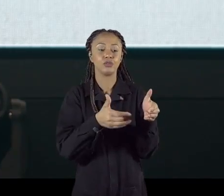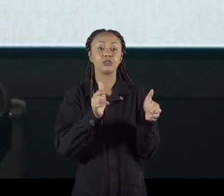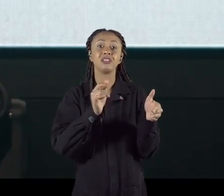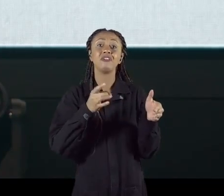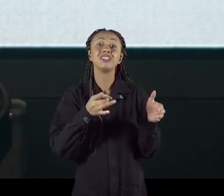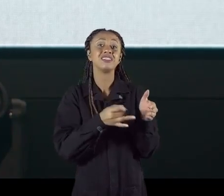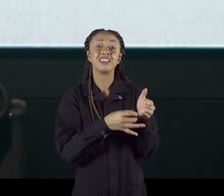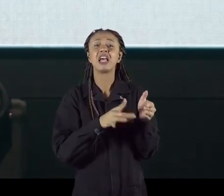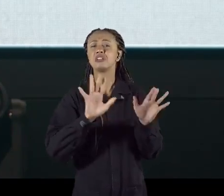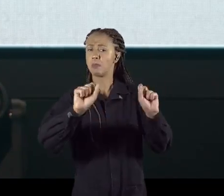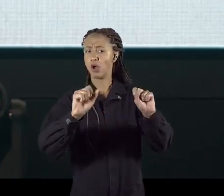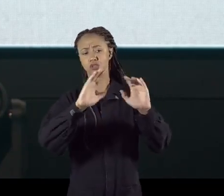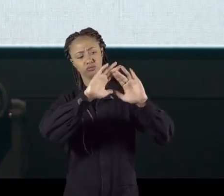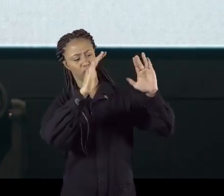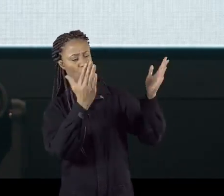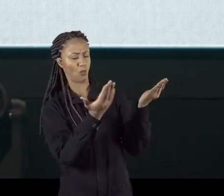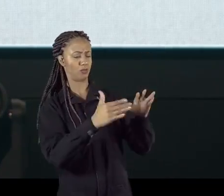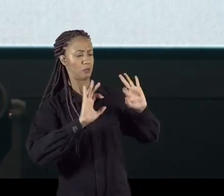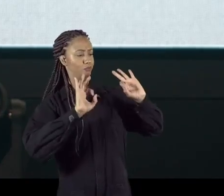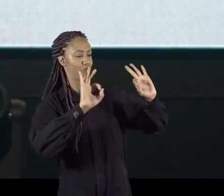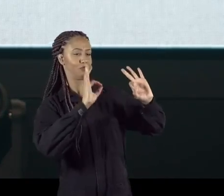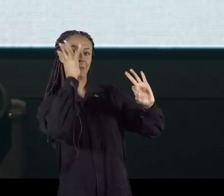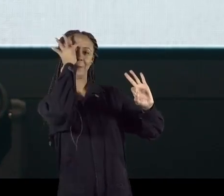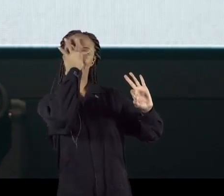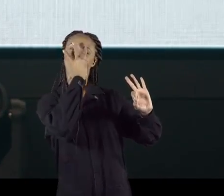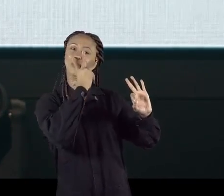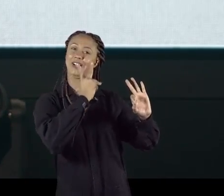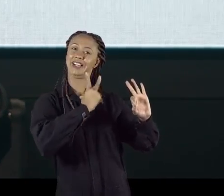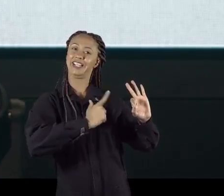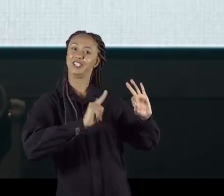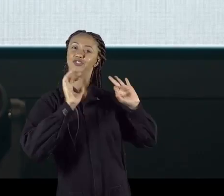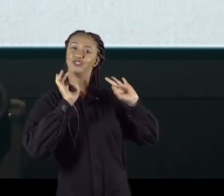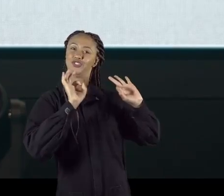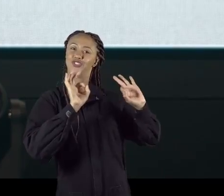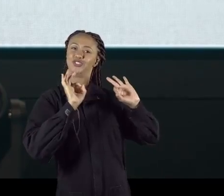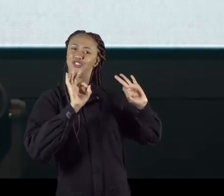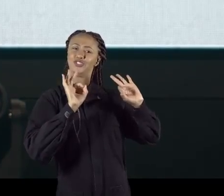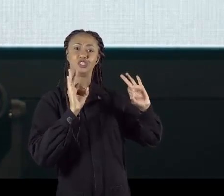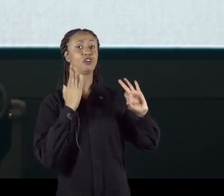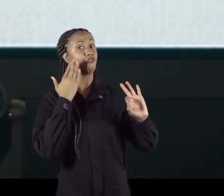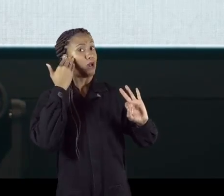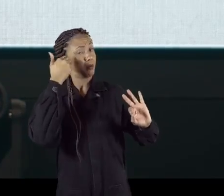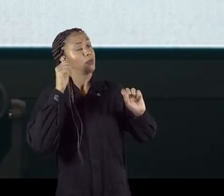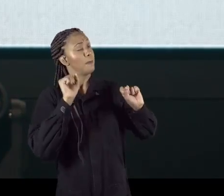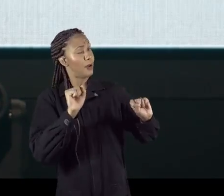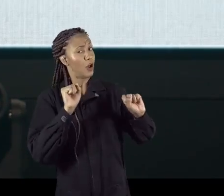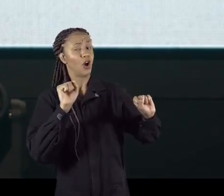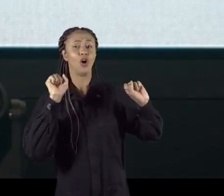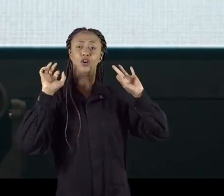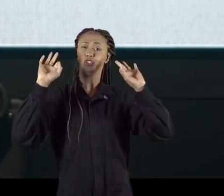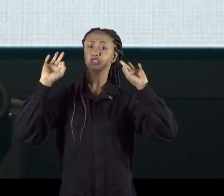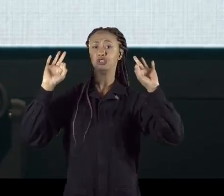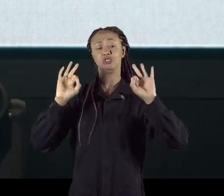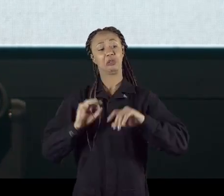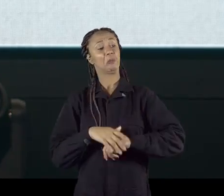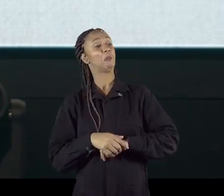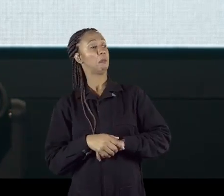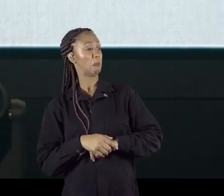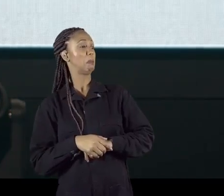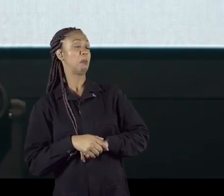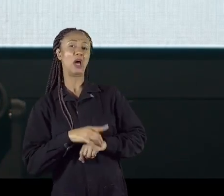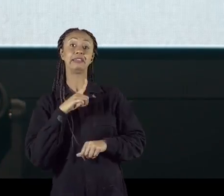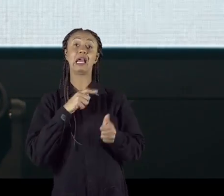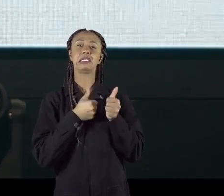ser bonitão pode ser cheio de glamour né não é pode ser uma pessoa famosa chique Olha lá